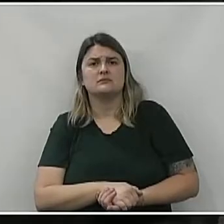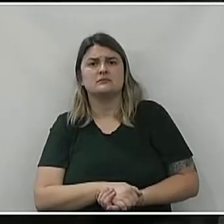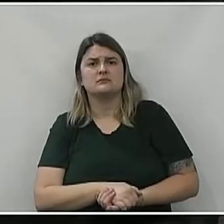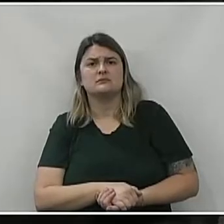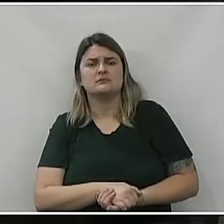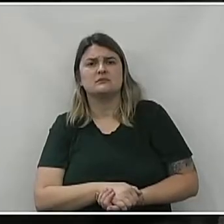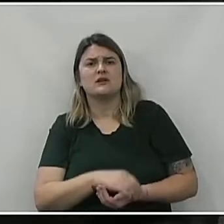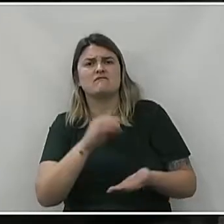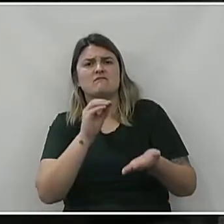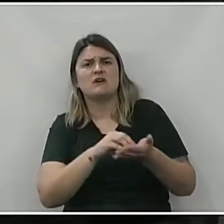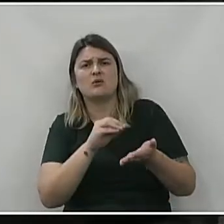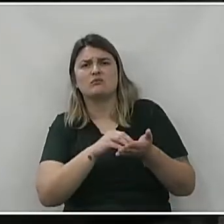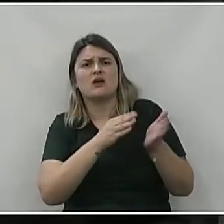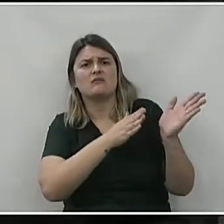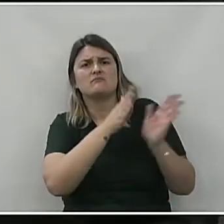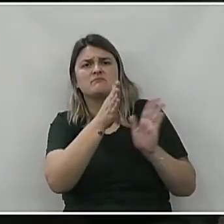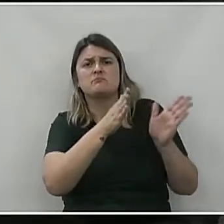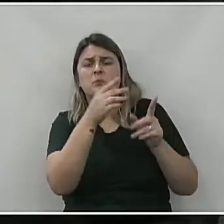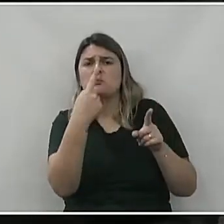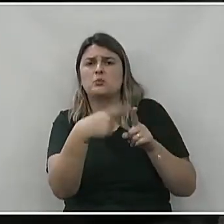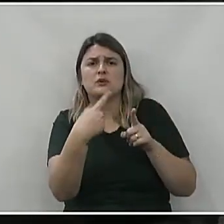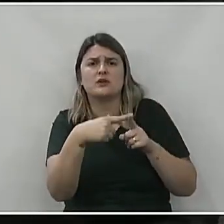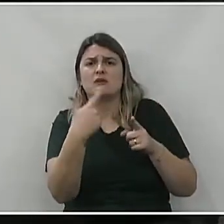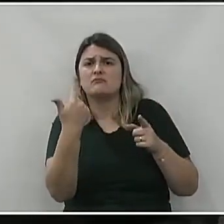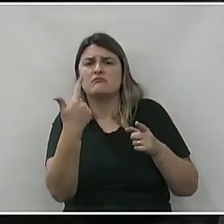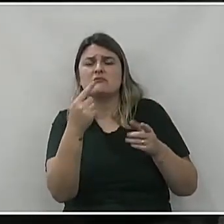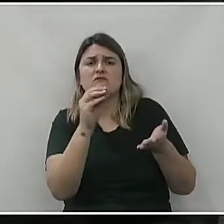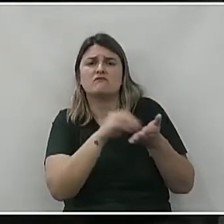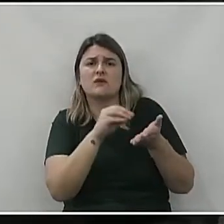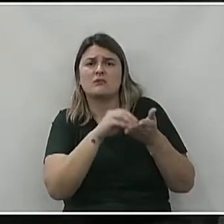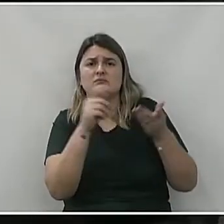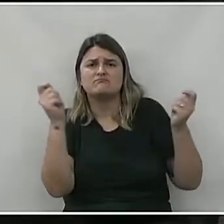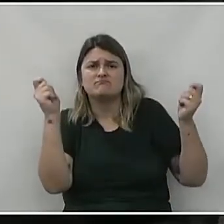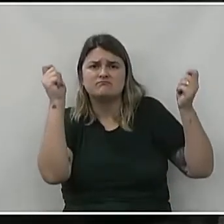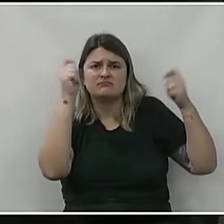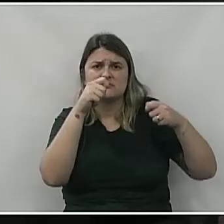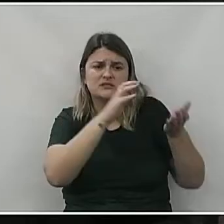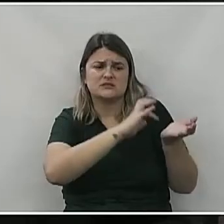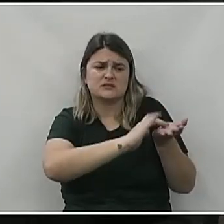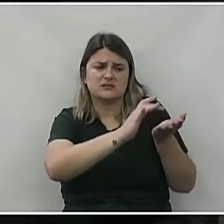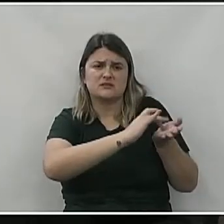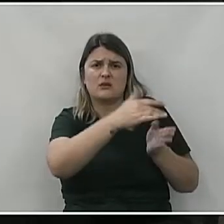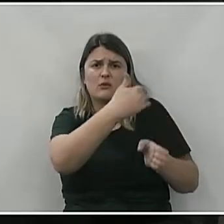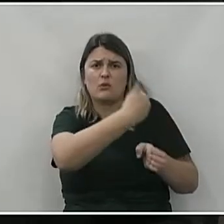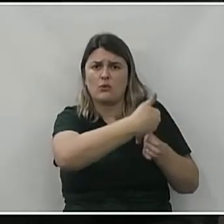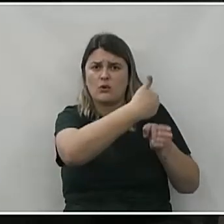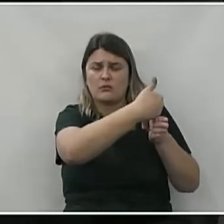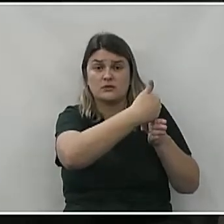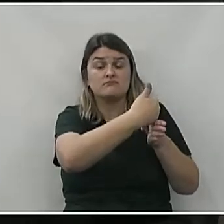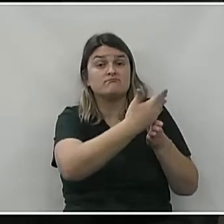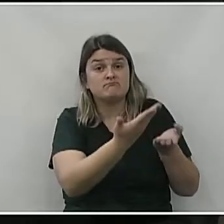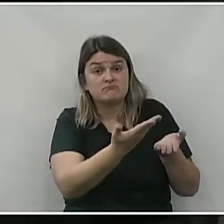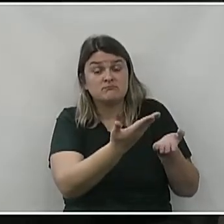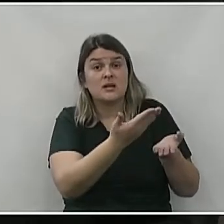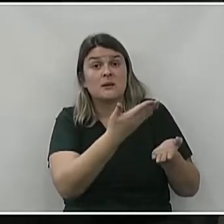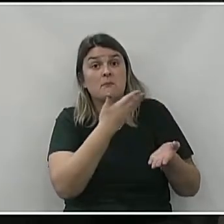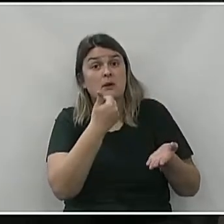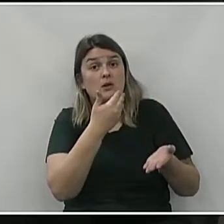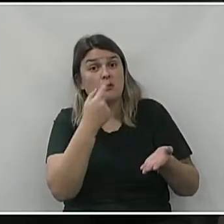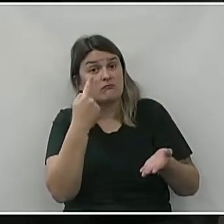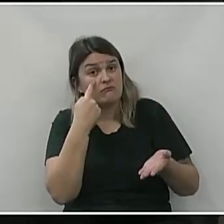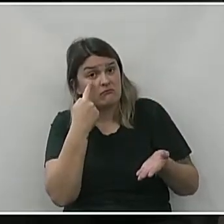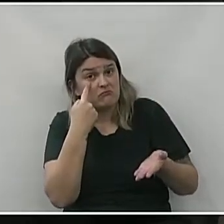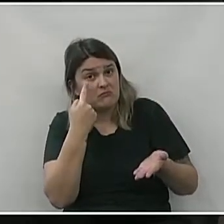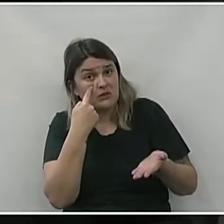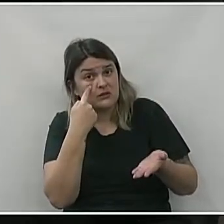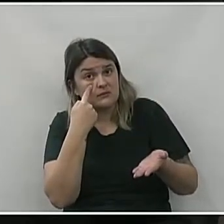sendo prejudicado pela falta de competência do secretário de obras. É melhor que ele veja essas